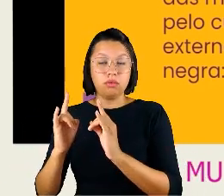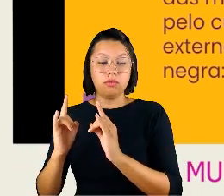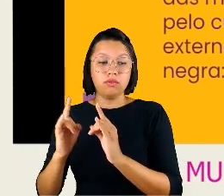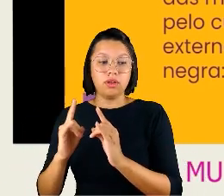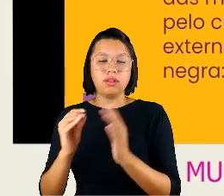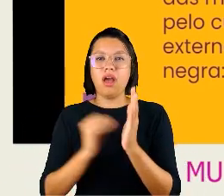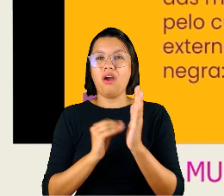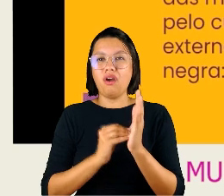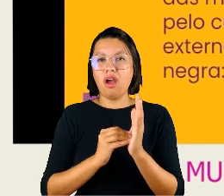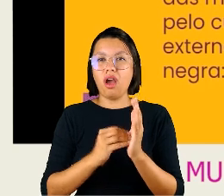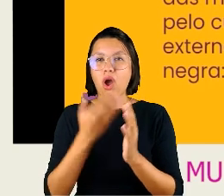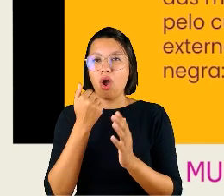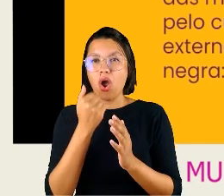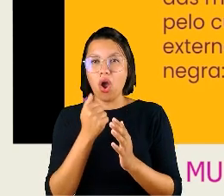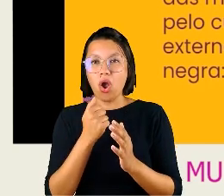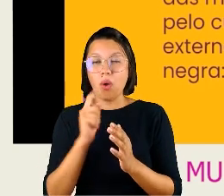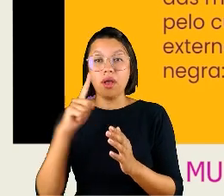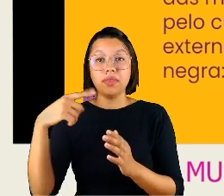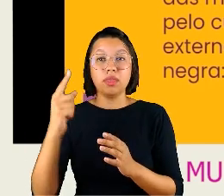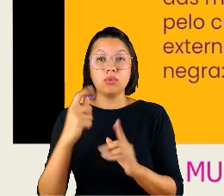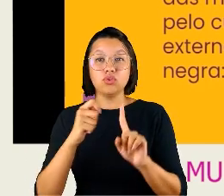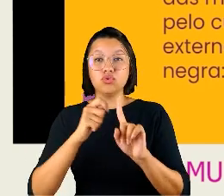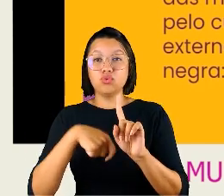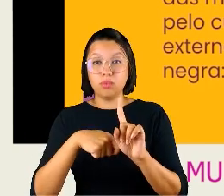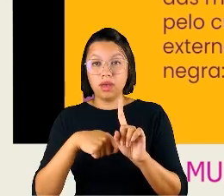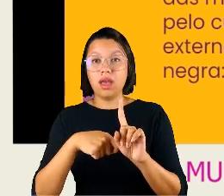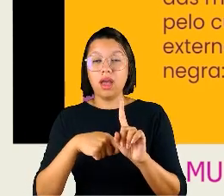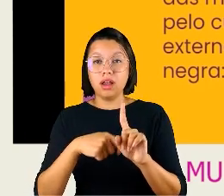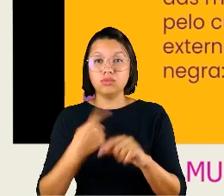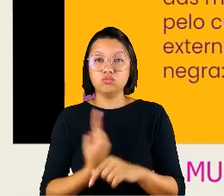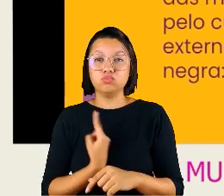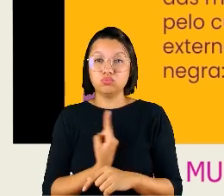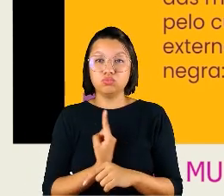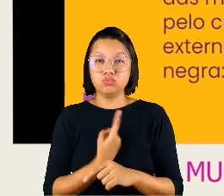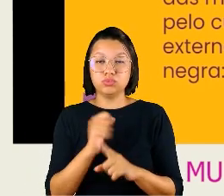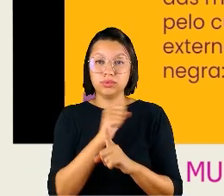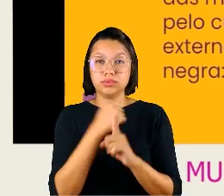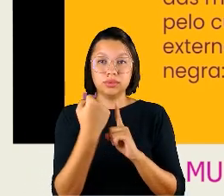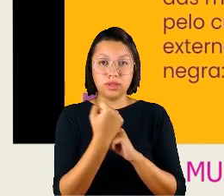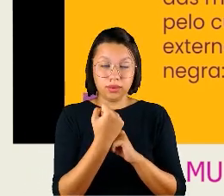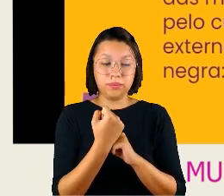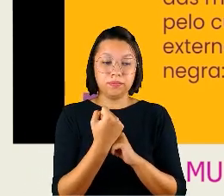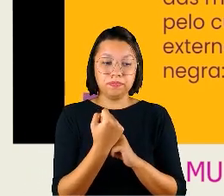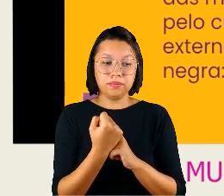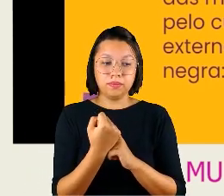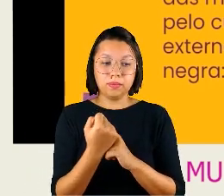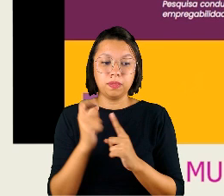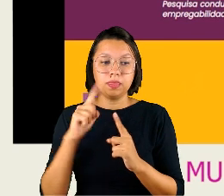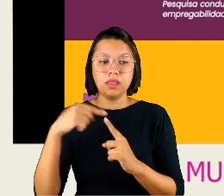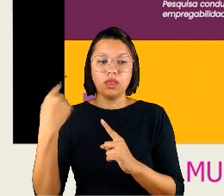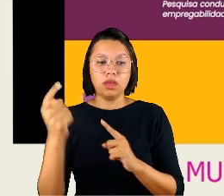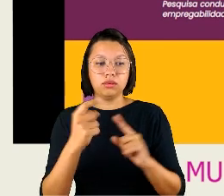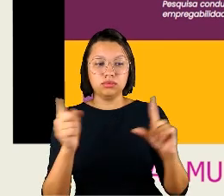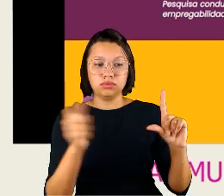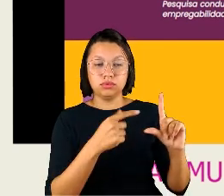mês de isolamento. E essa é a situação que essas mulheres estão agora. Passando, né, para o próximo slide, então 60% das